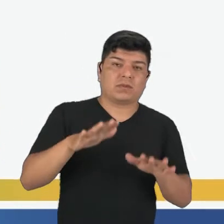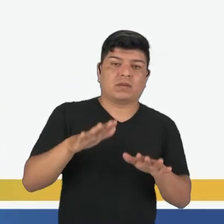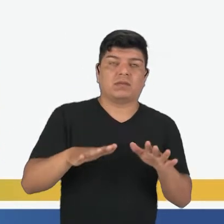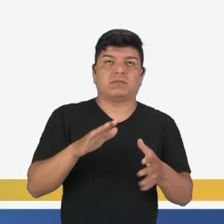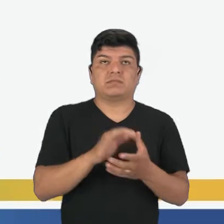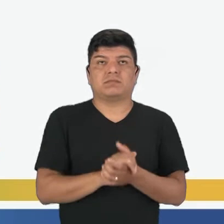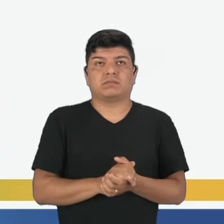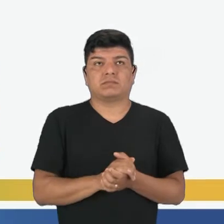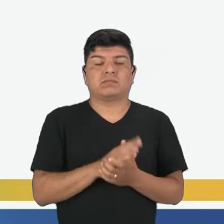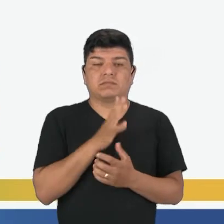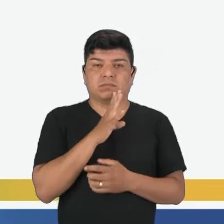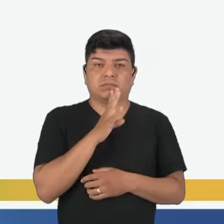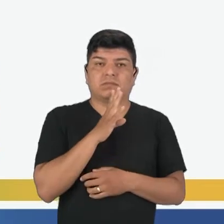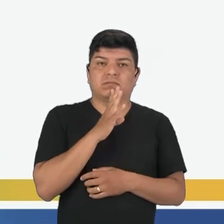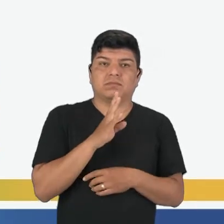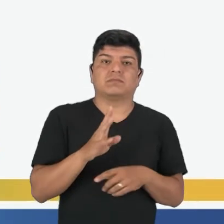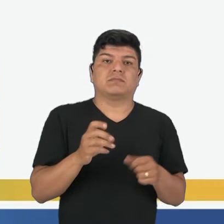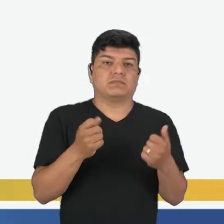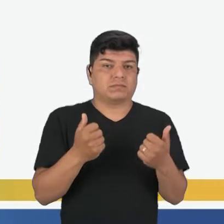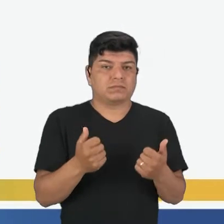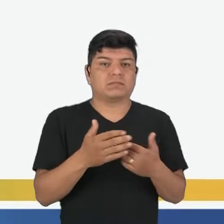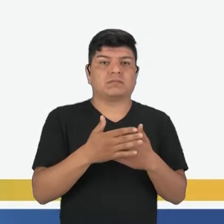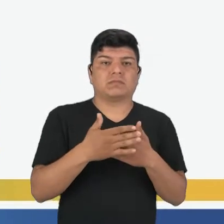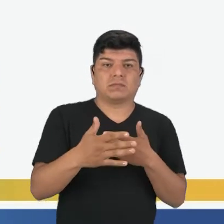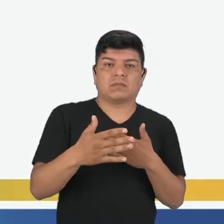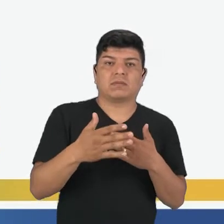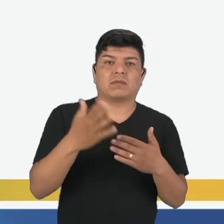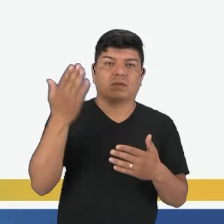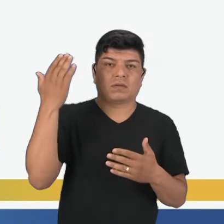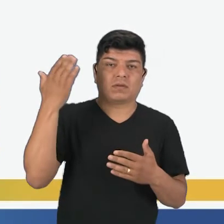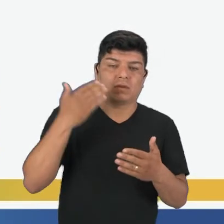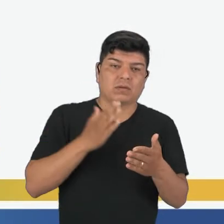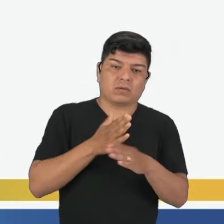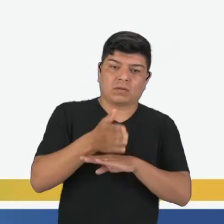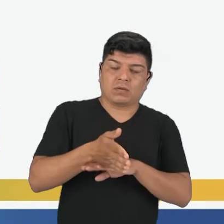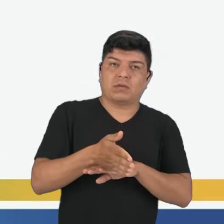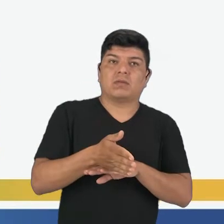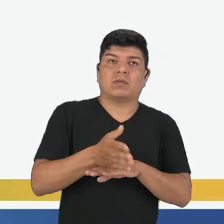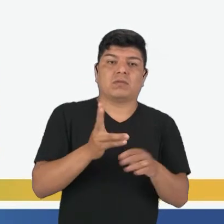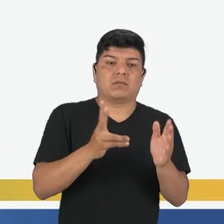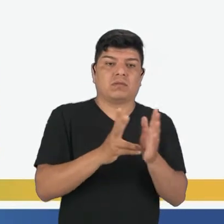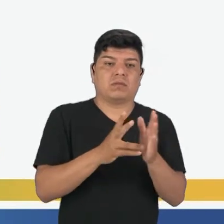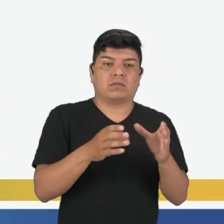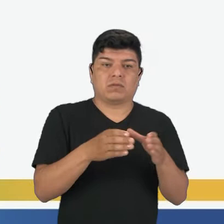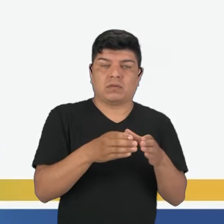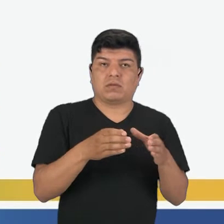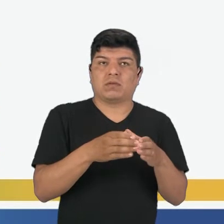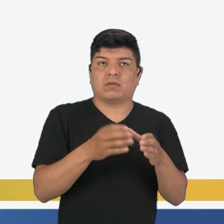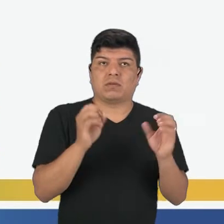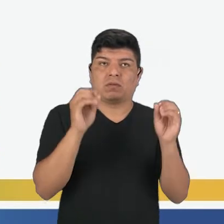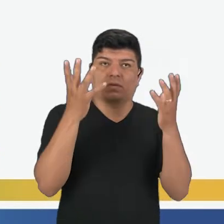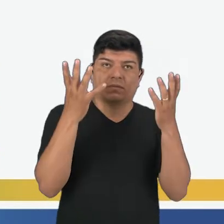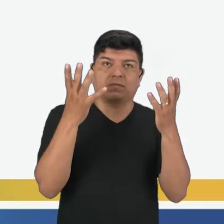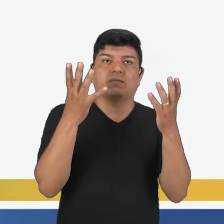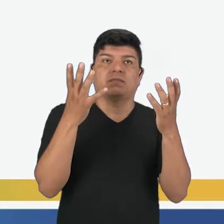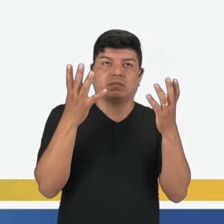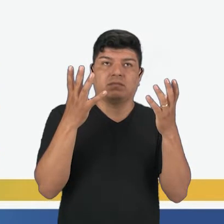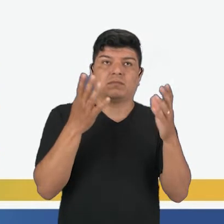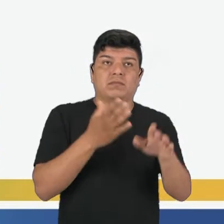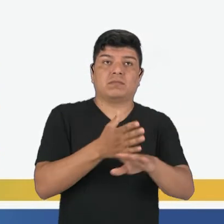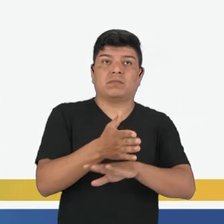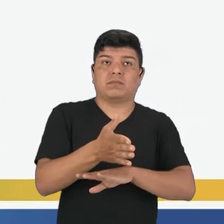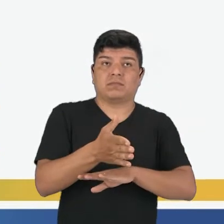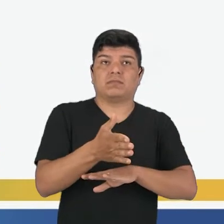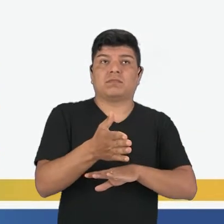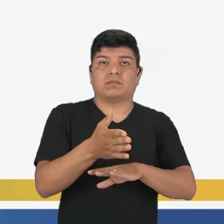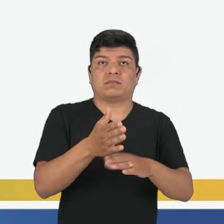menos, conhecer. Iniciação ou passagem nas tribos, as cerimônias de